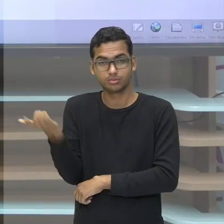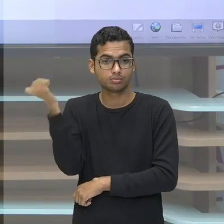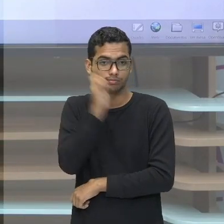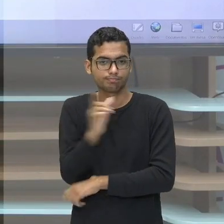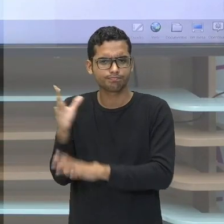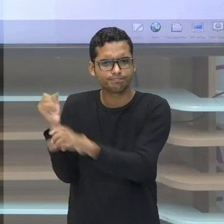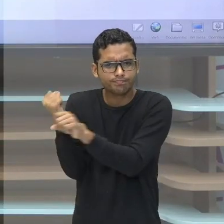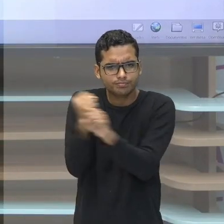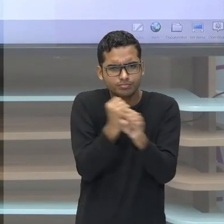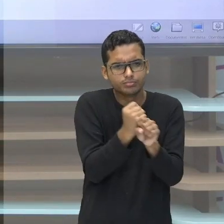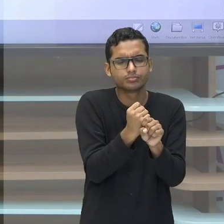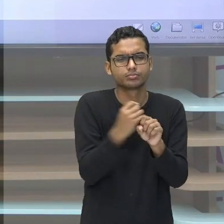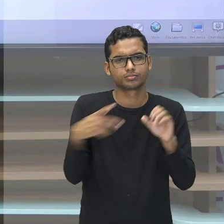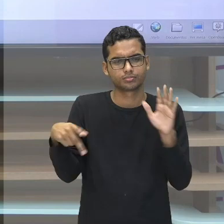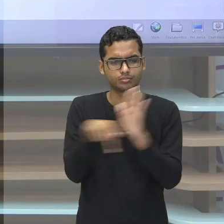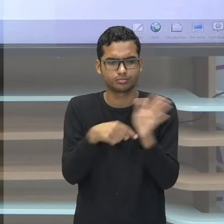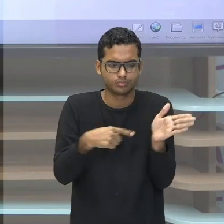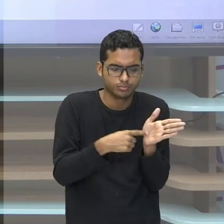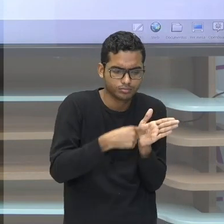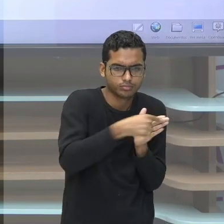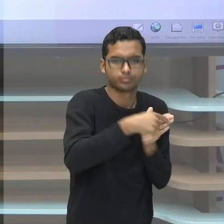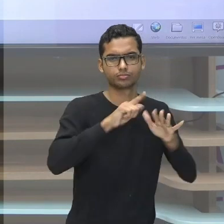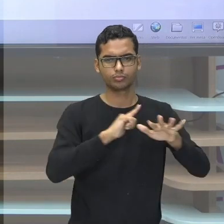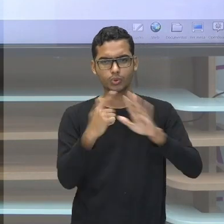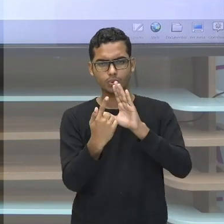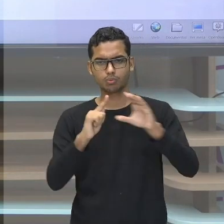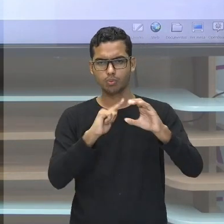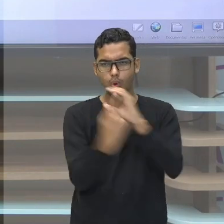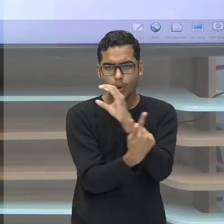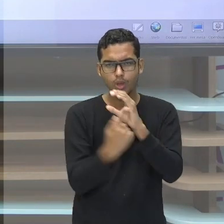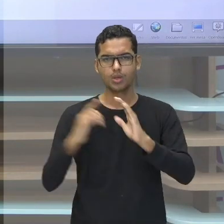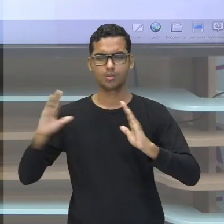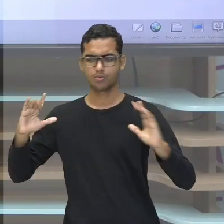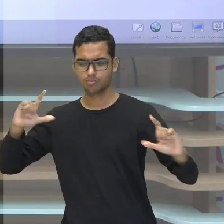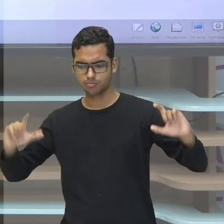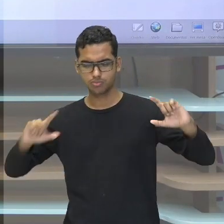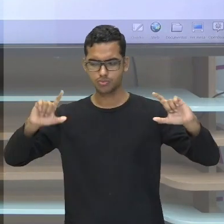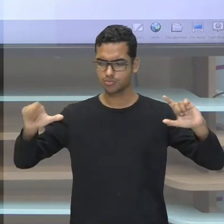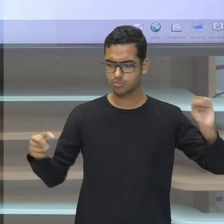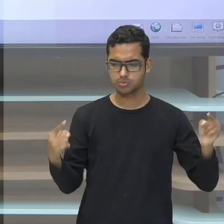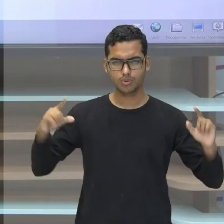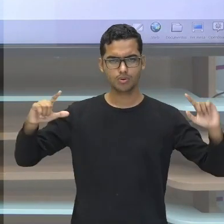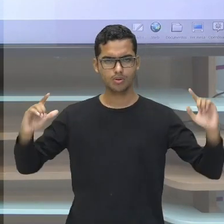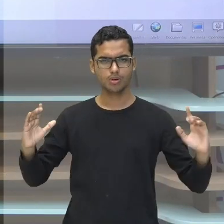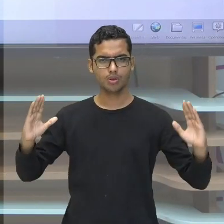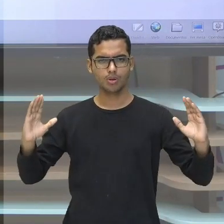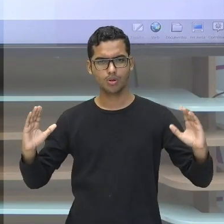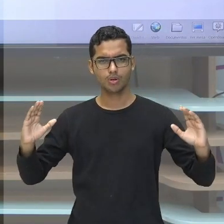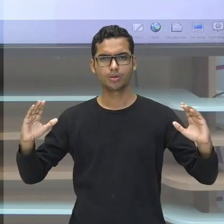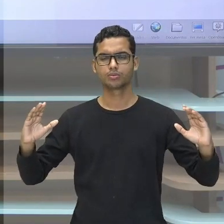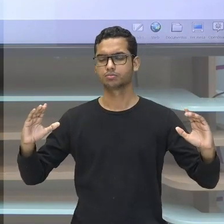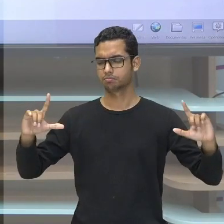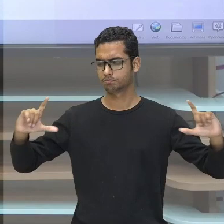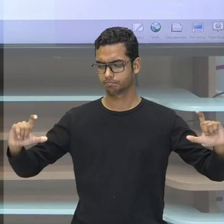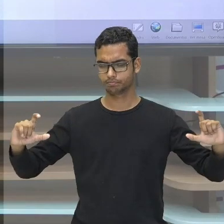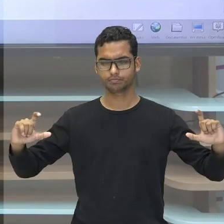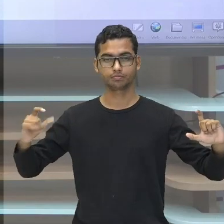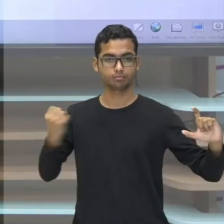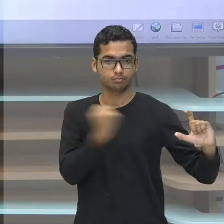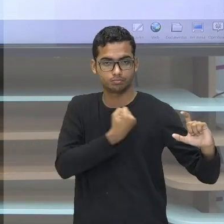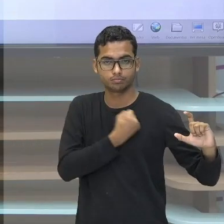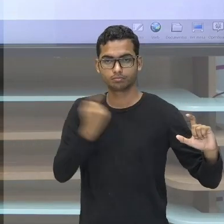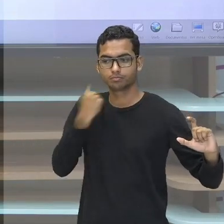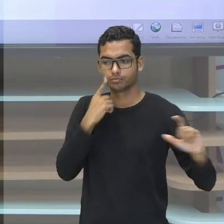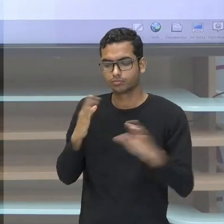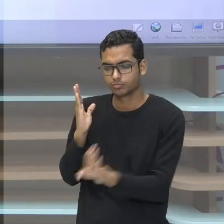começa encontrando a razão, tá? Encontrando a razão, você multiplica o termo anterior com essa razão que você